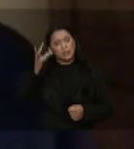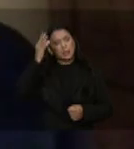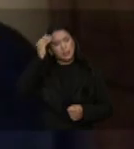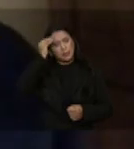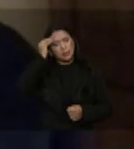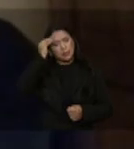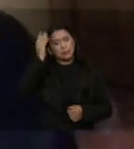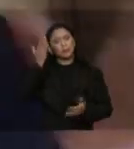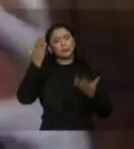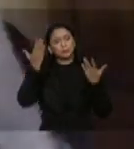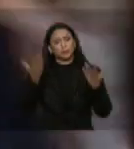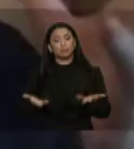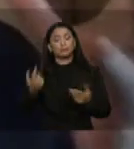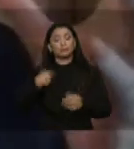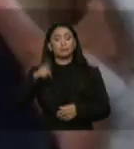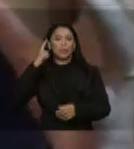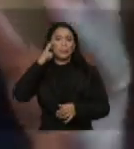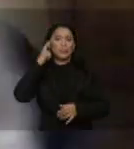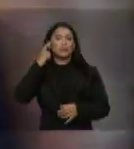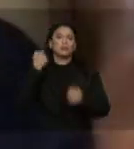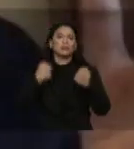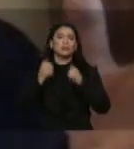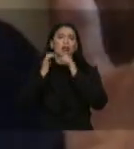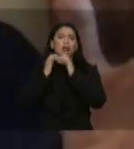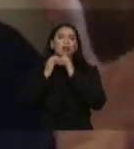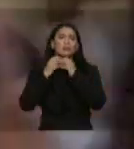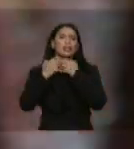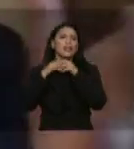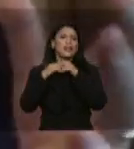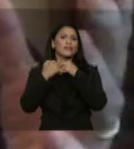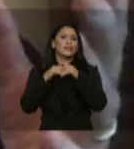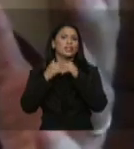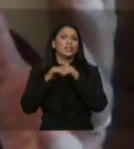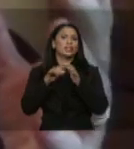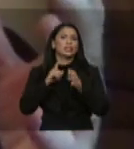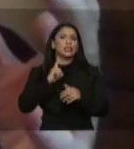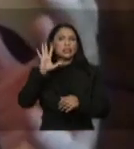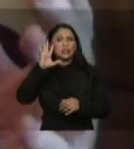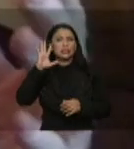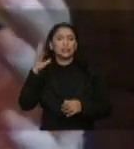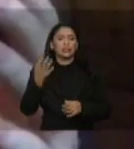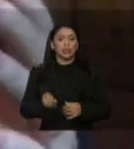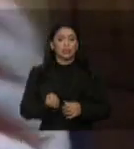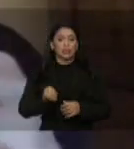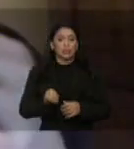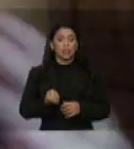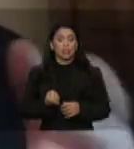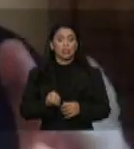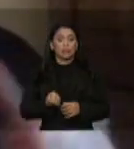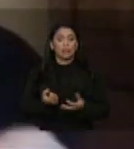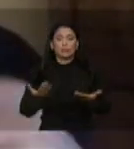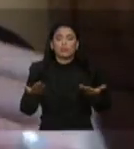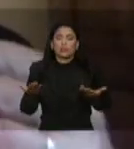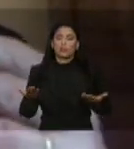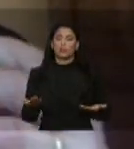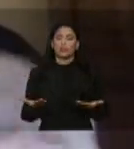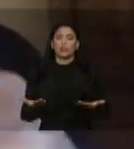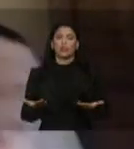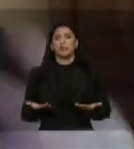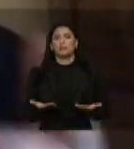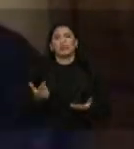que nós temos também que refletir sobre a eficácia destas nossas decisões quer dizer até que ponto é